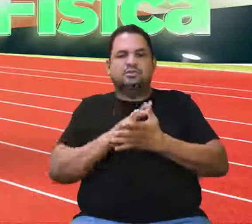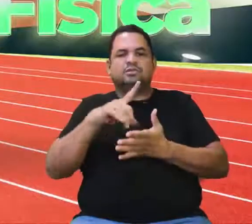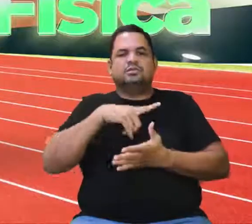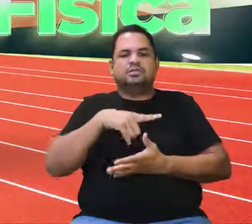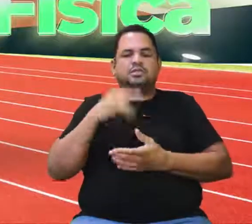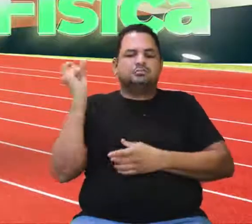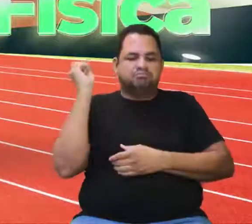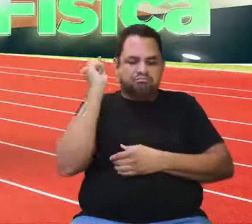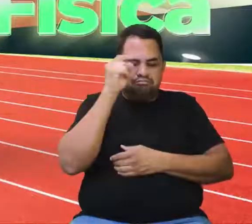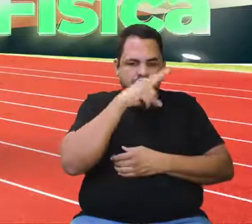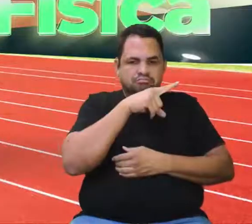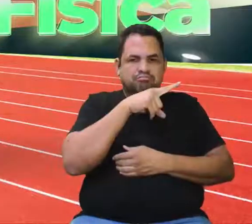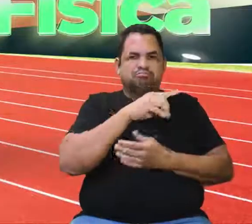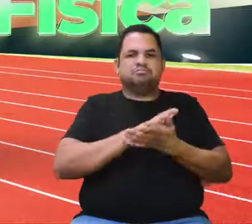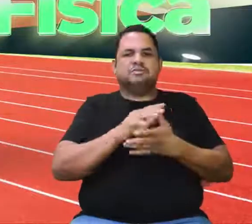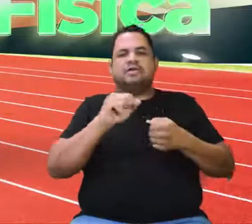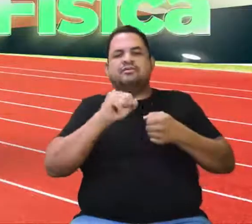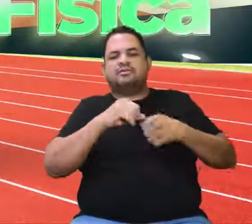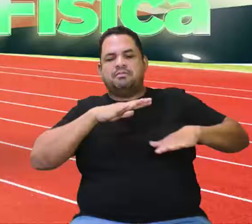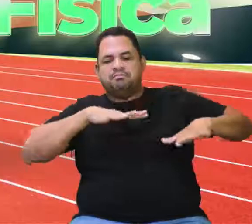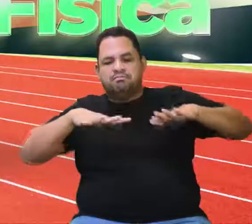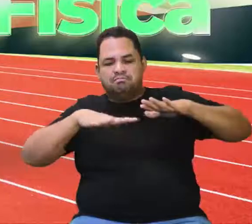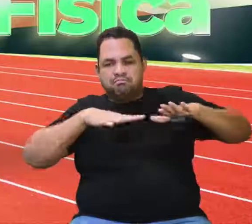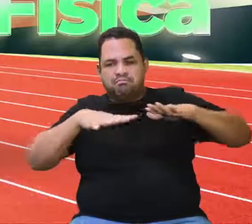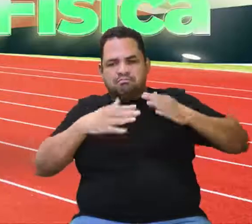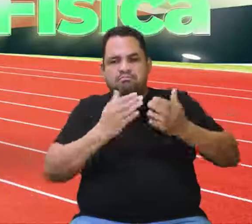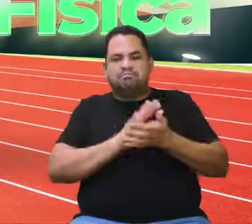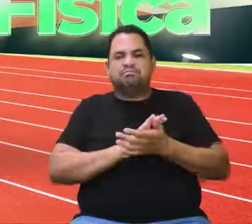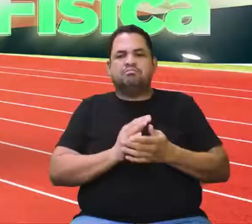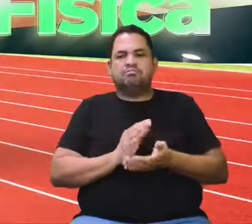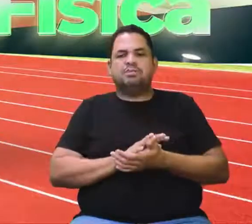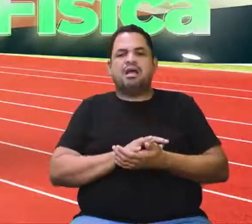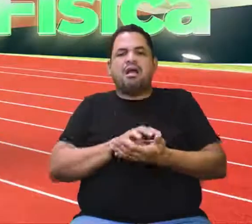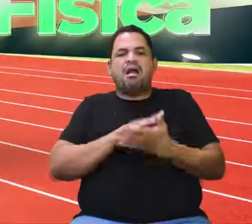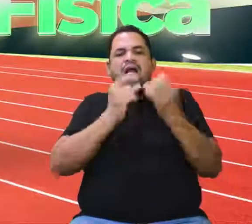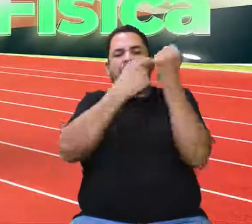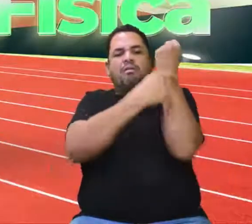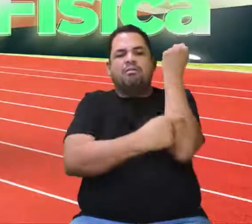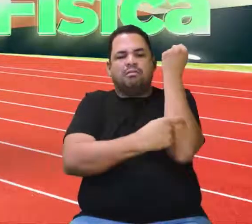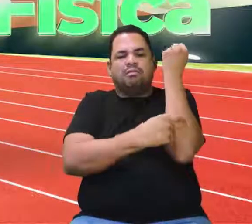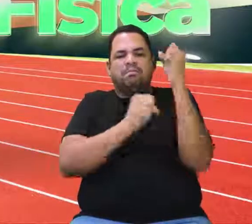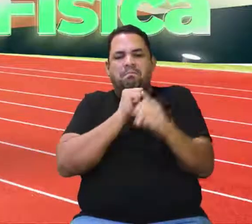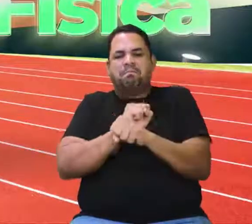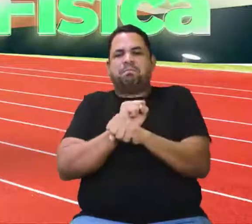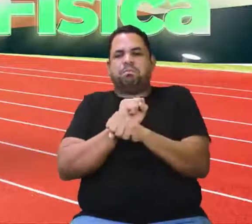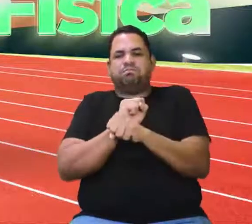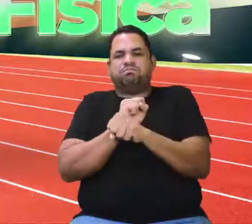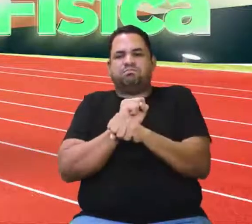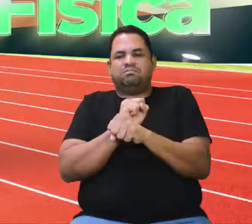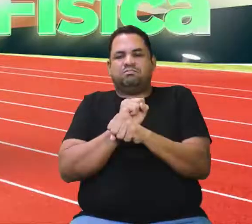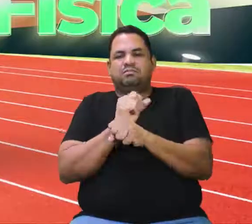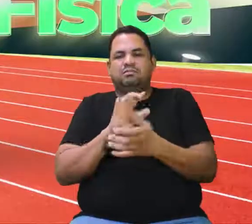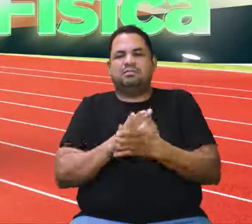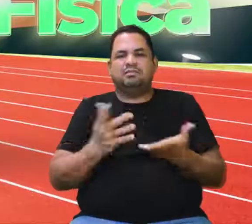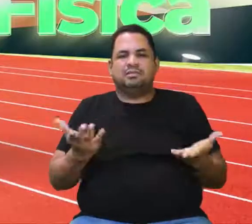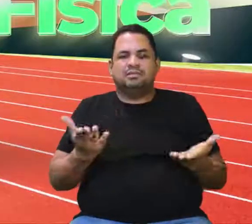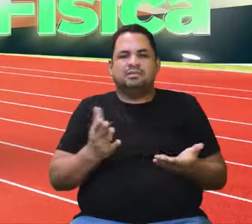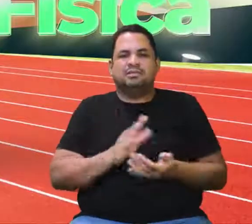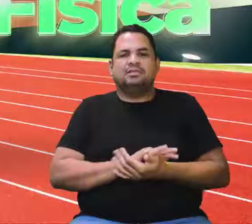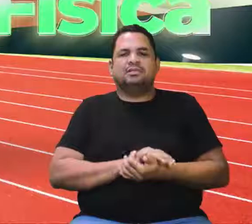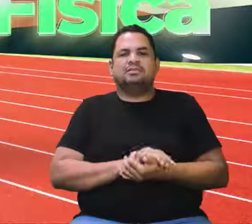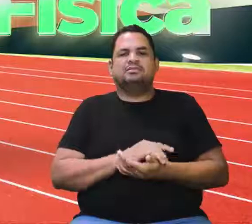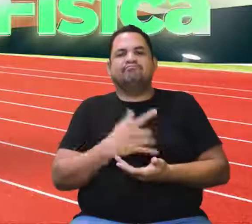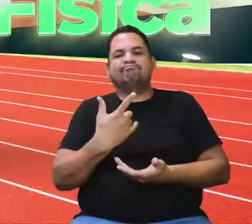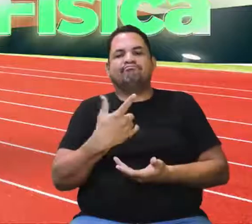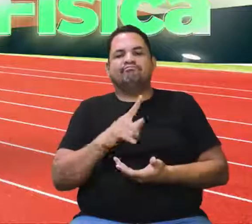vai ter dificuldade de fazer os movimentos, às vezes diz assim, minha coluna travou. E aí tem a ver justamente